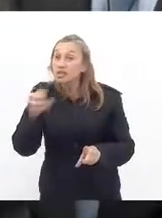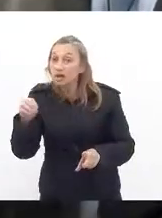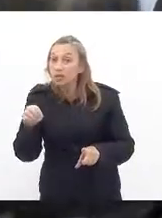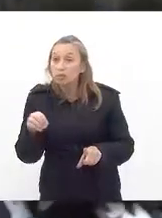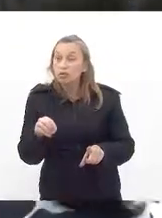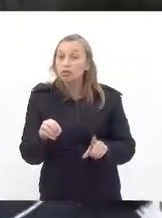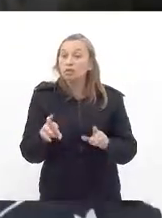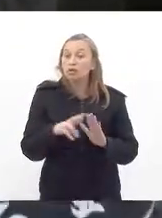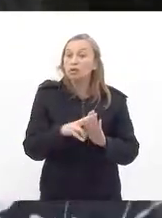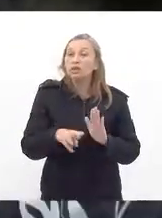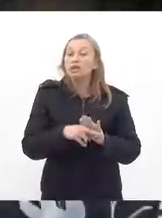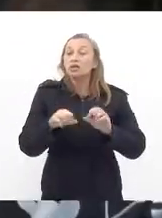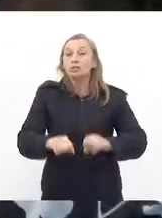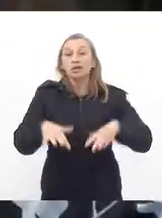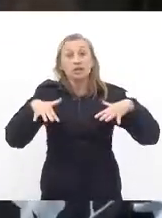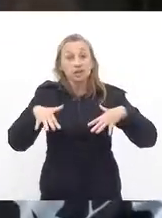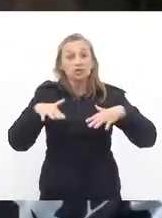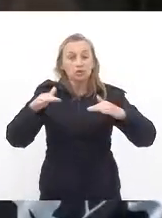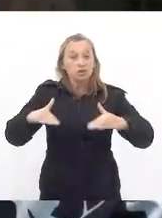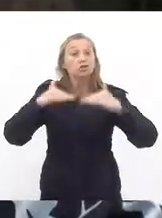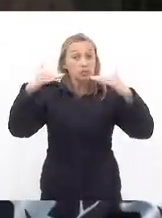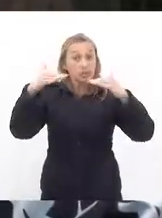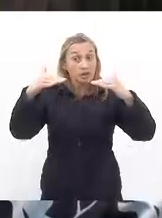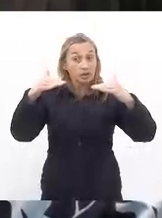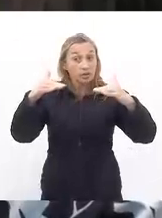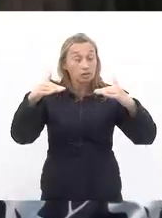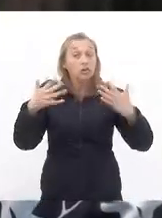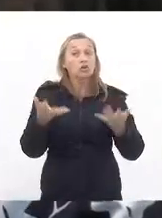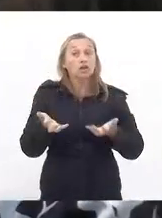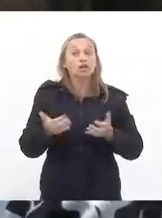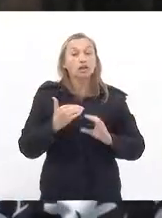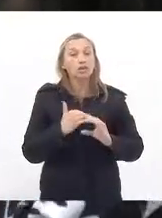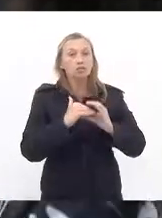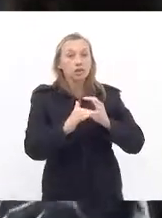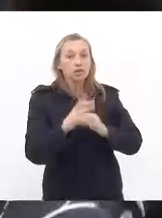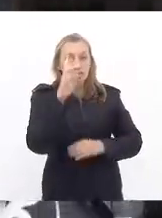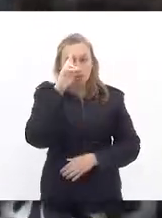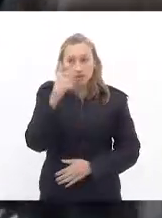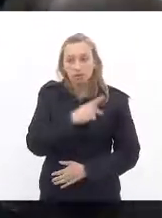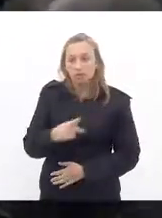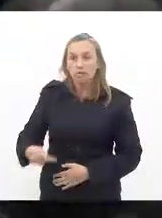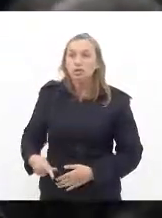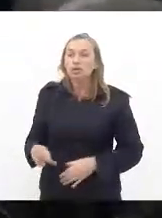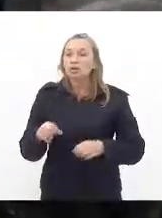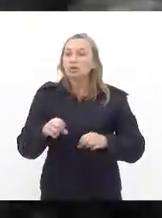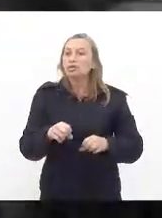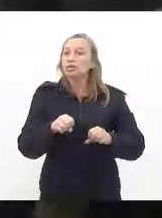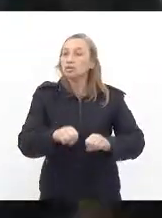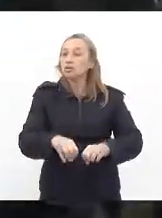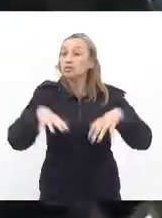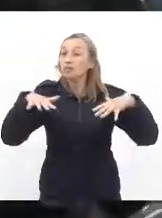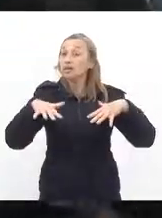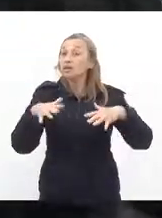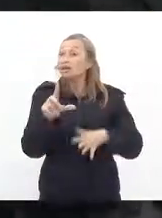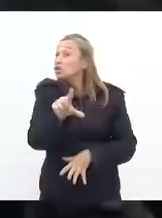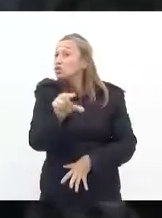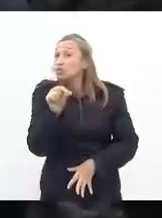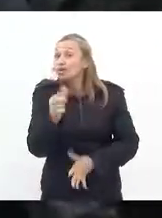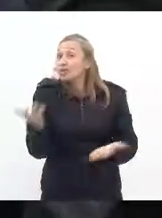Regimento decide o plenário que é soberano não queria encaminhar a vossa excelência que o plenário Decida